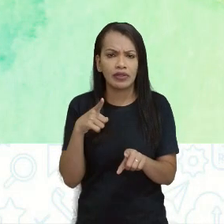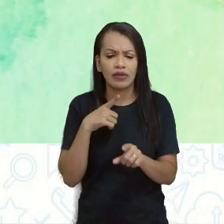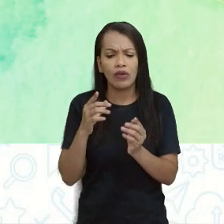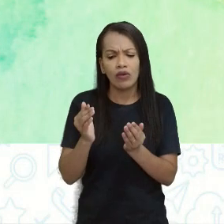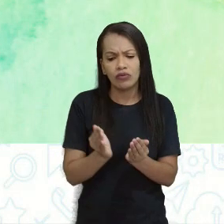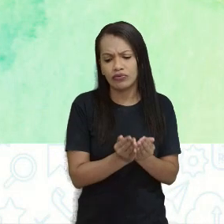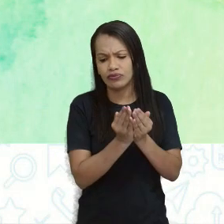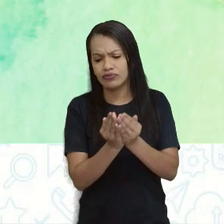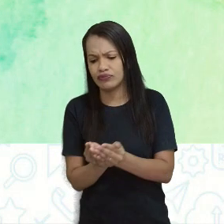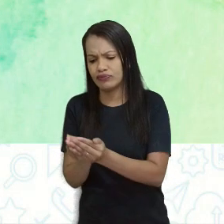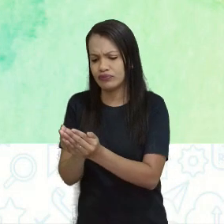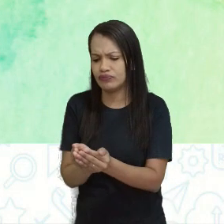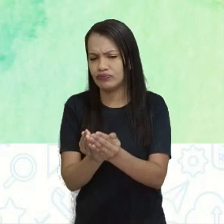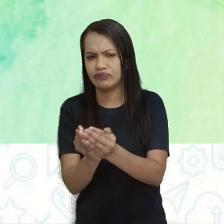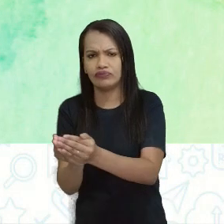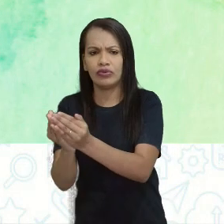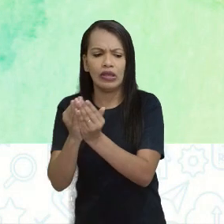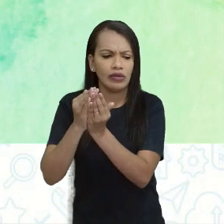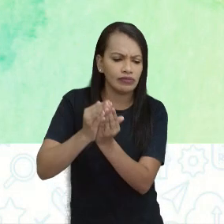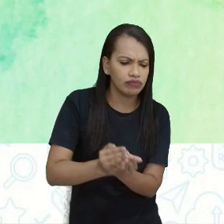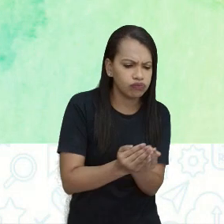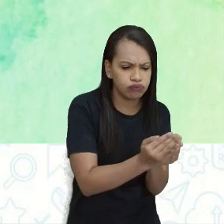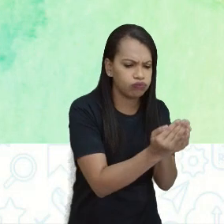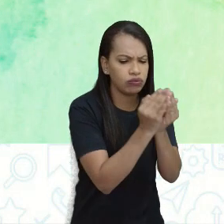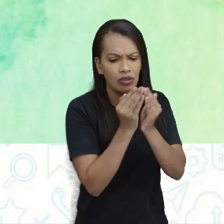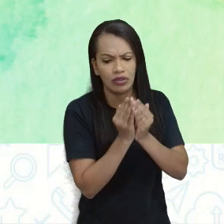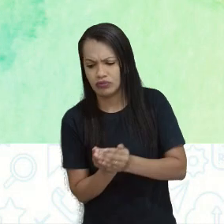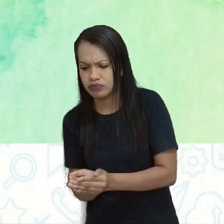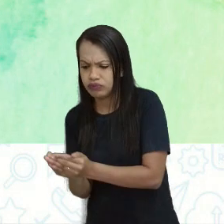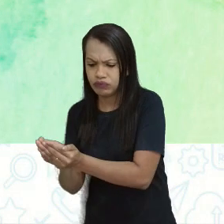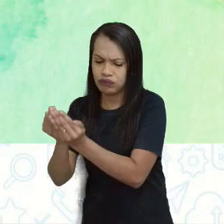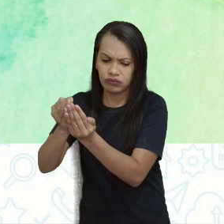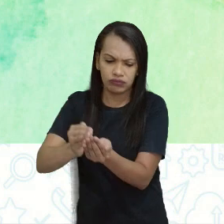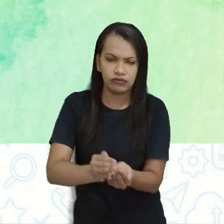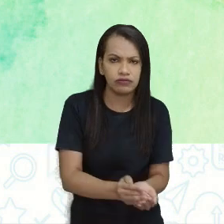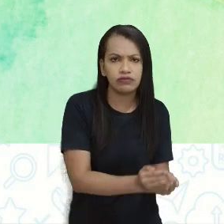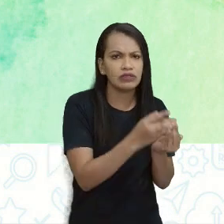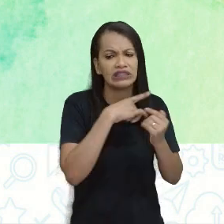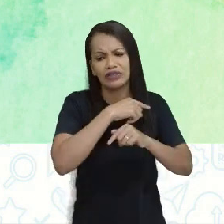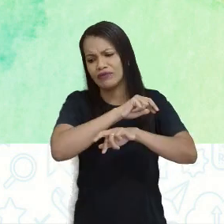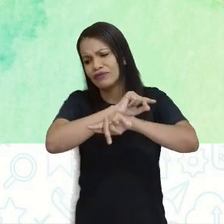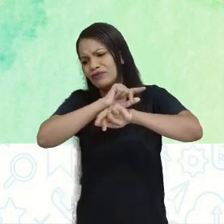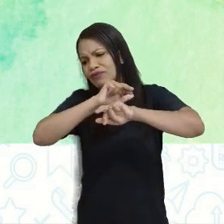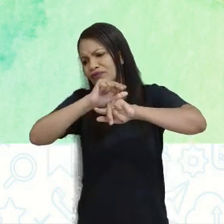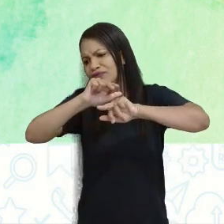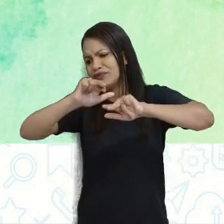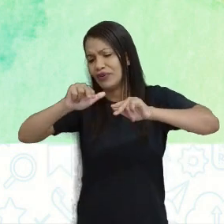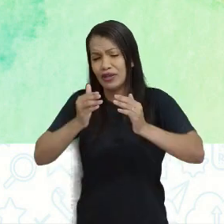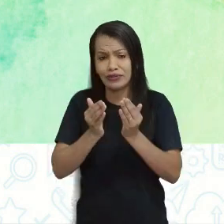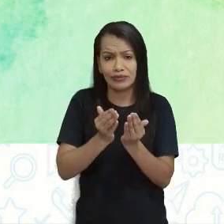leito. Foi o que a gente viu, né, naquela foto ali do século XIX, que tinham bastante